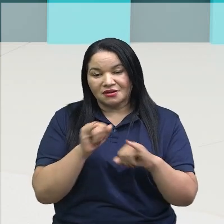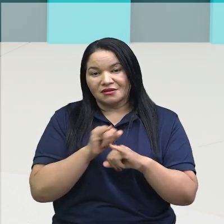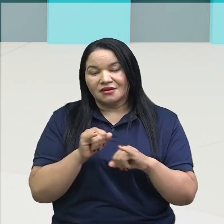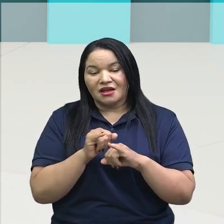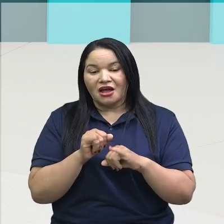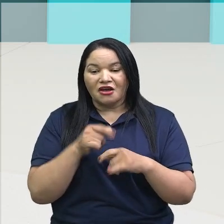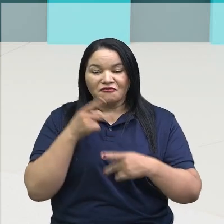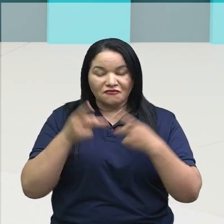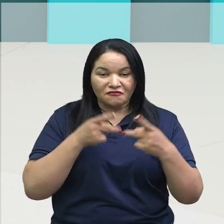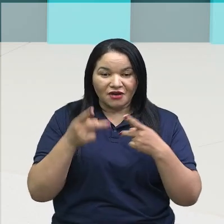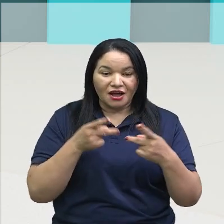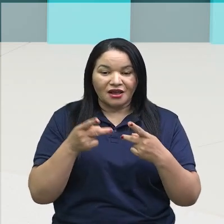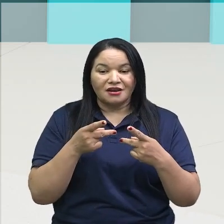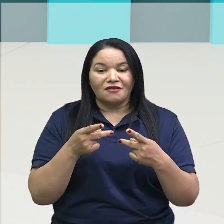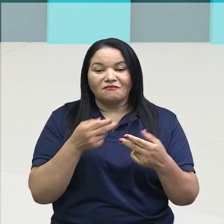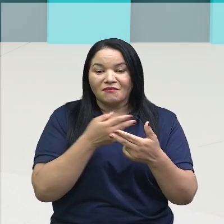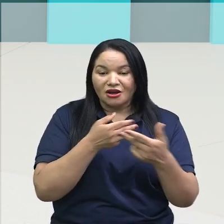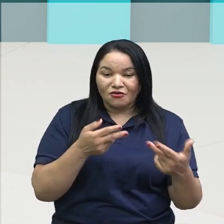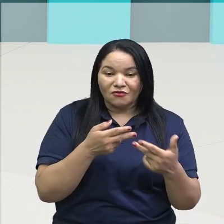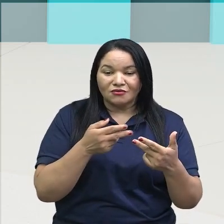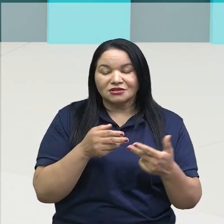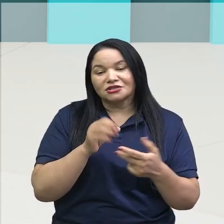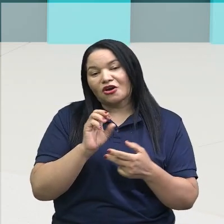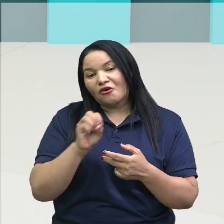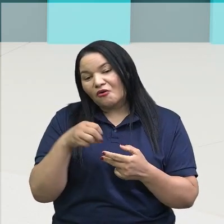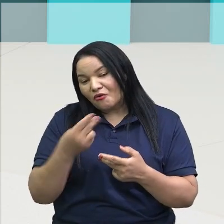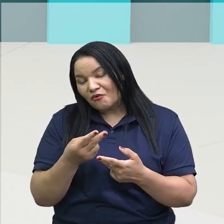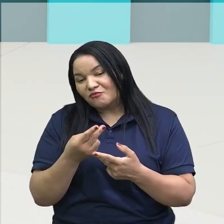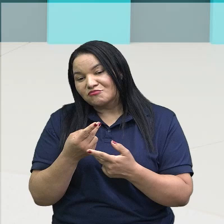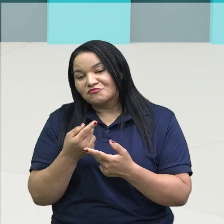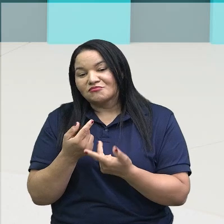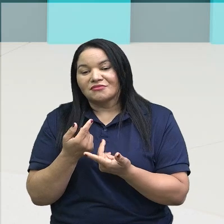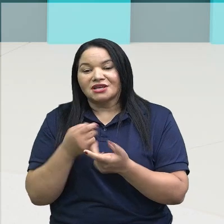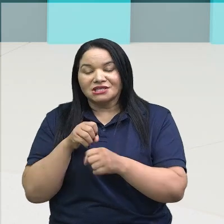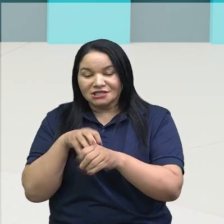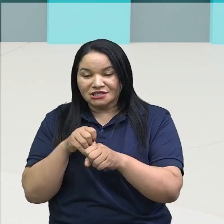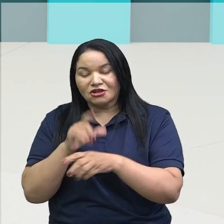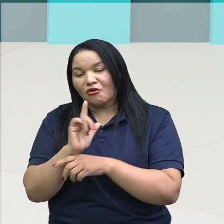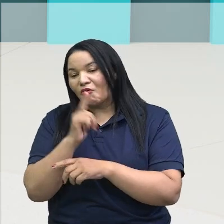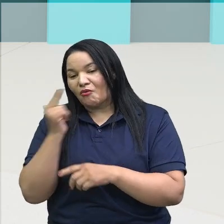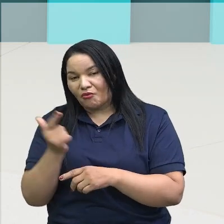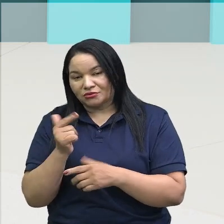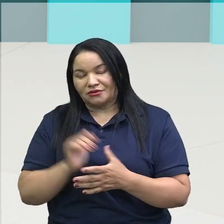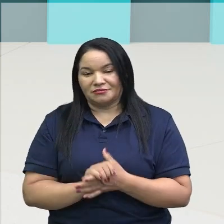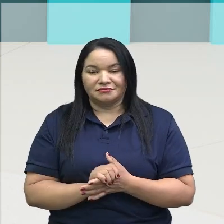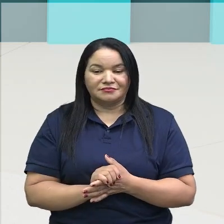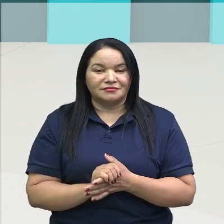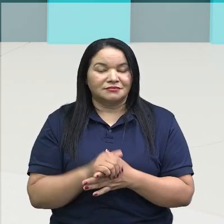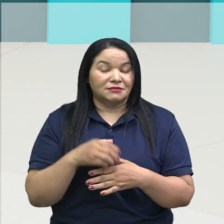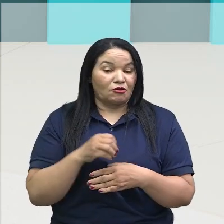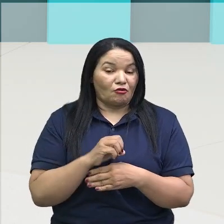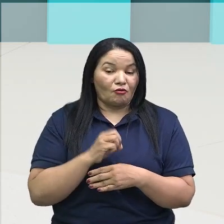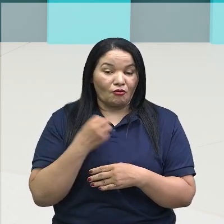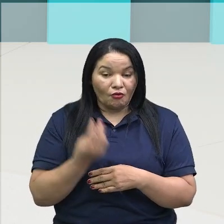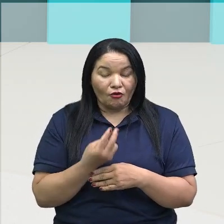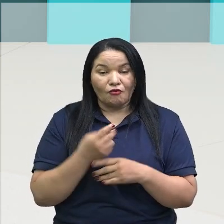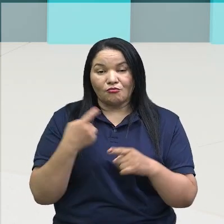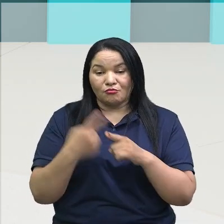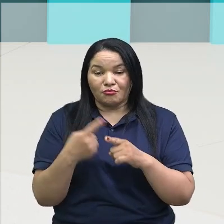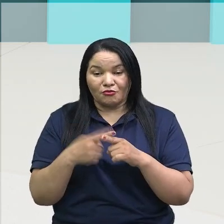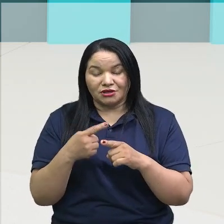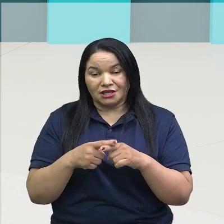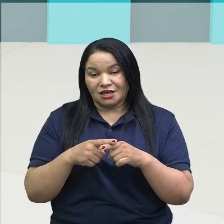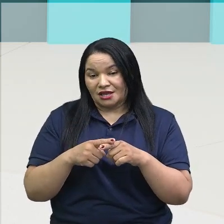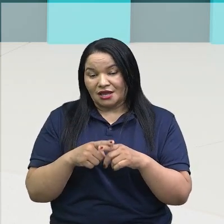uma coisa e fazem outra. Ou porque a terra se